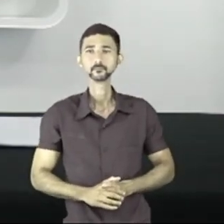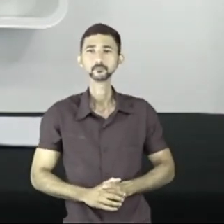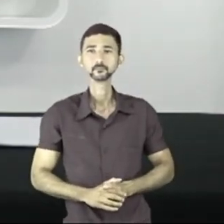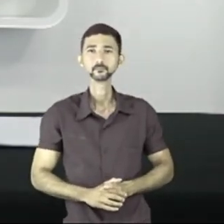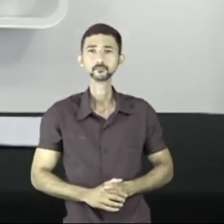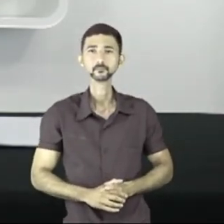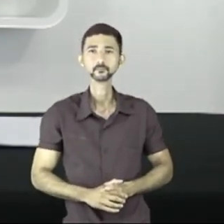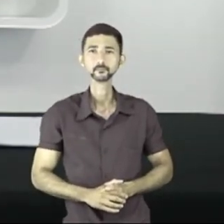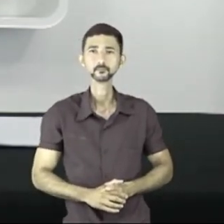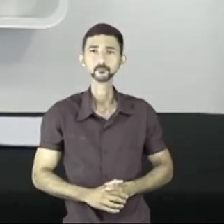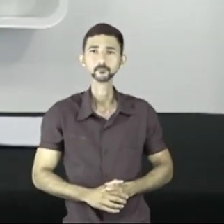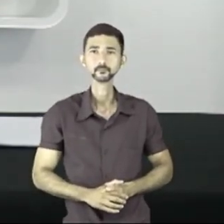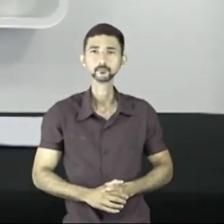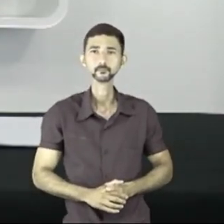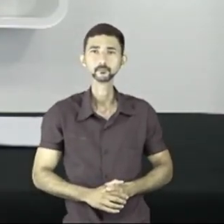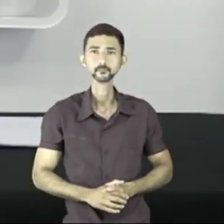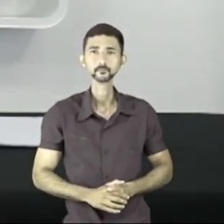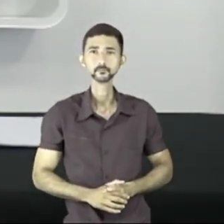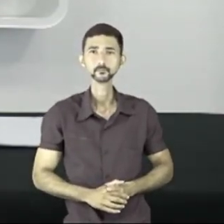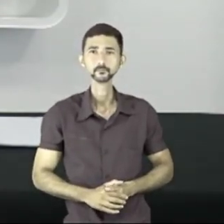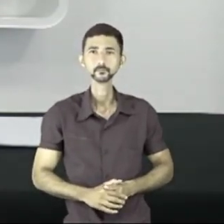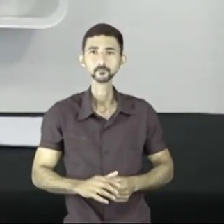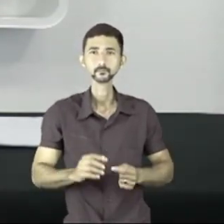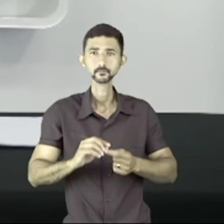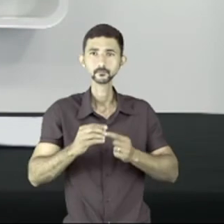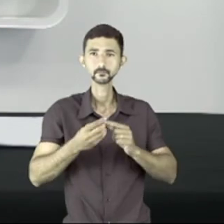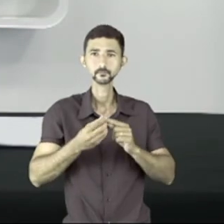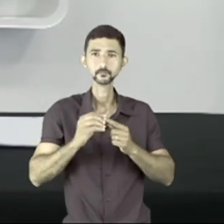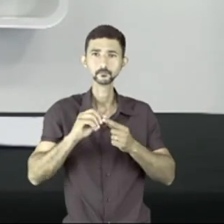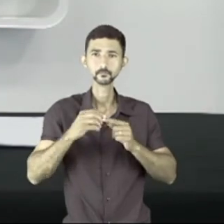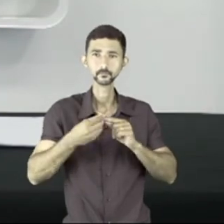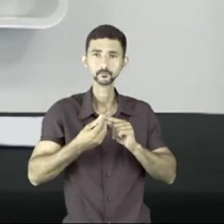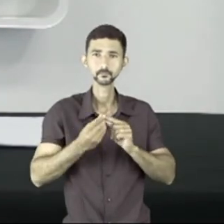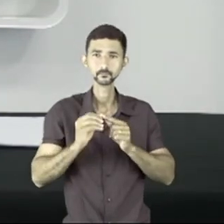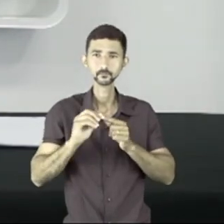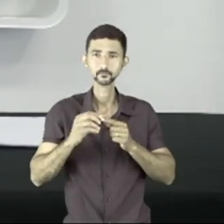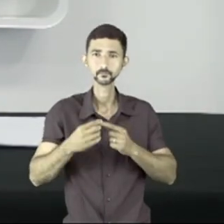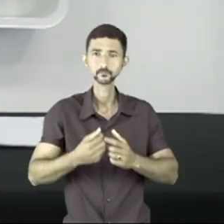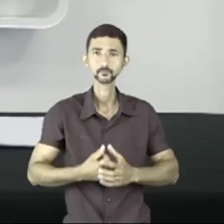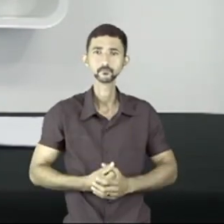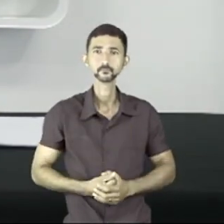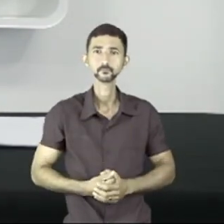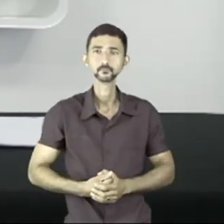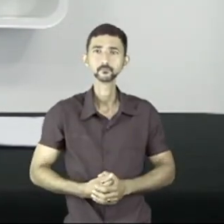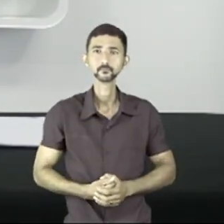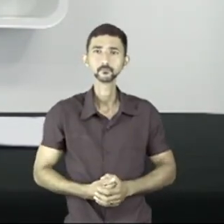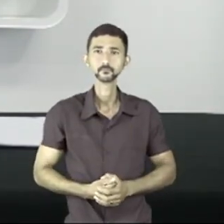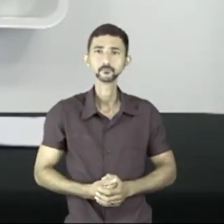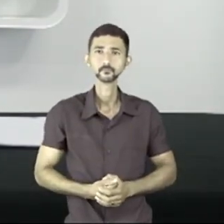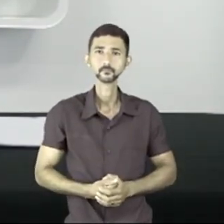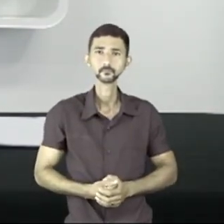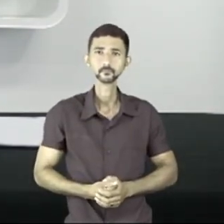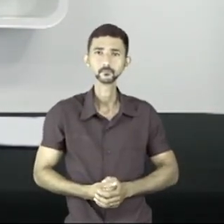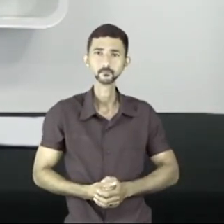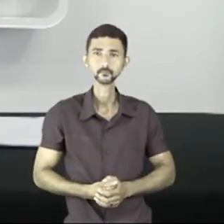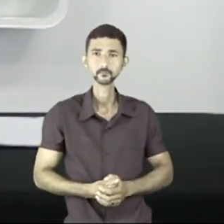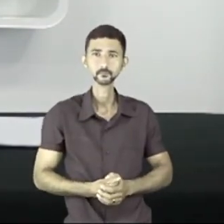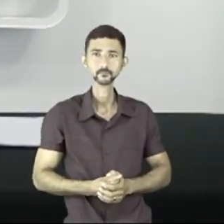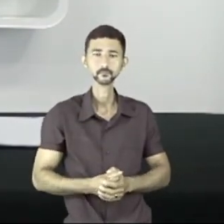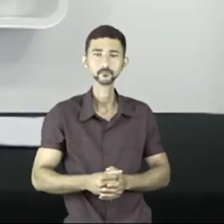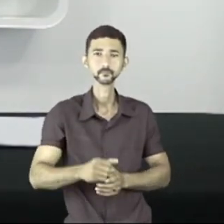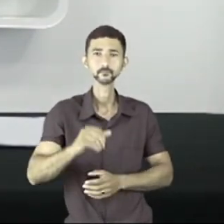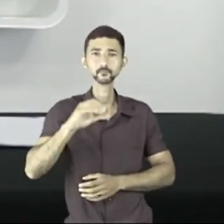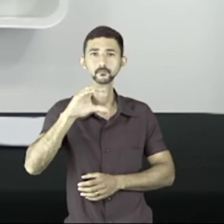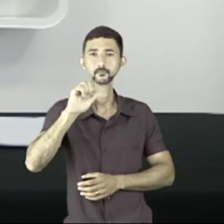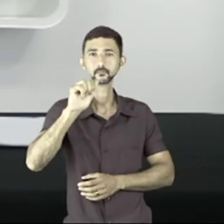Tá? E você fez aqui a pontinha do florete. O cabo, o que que